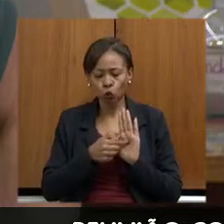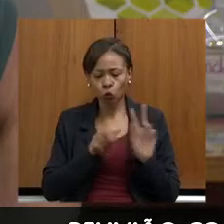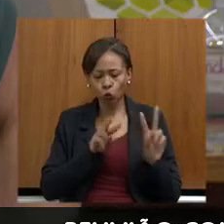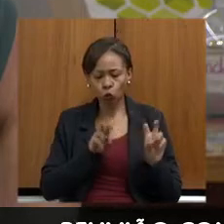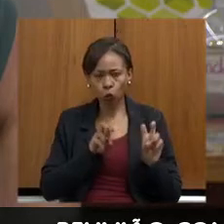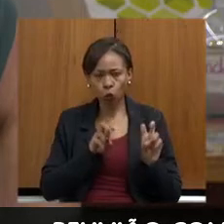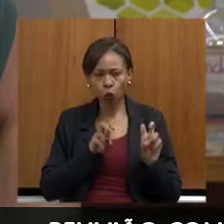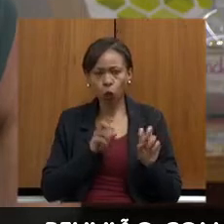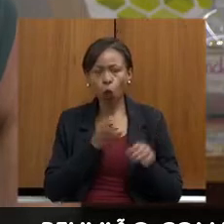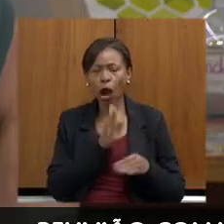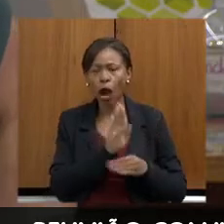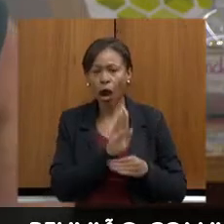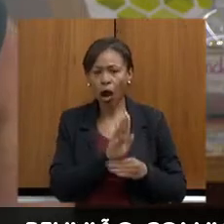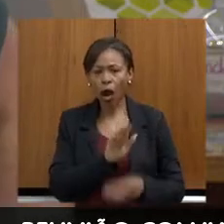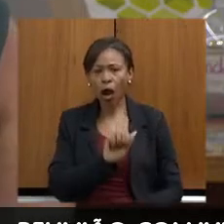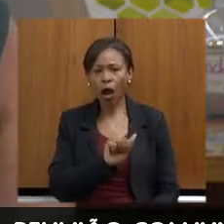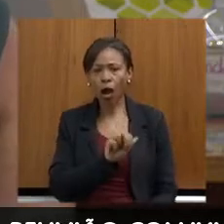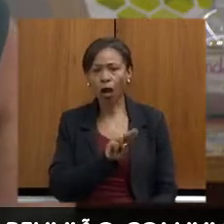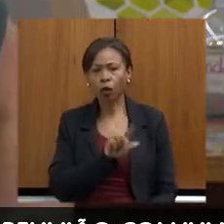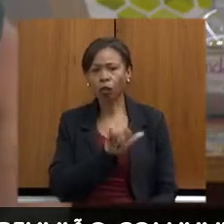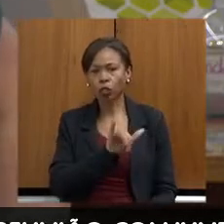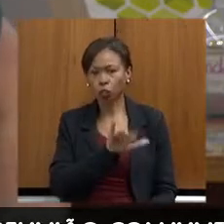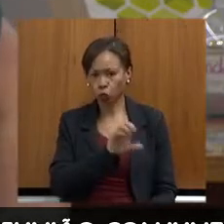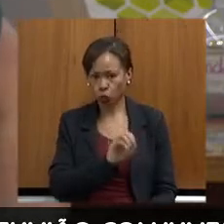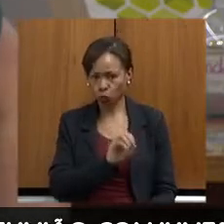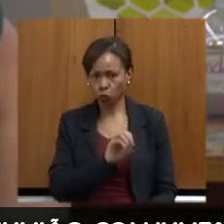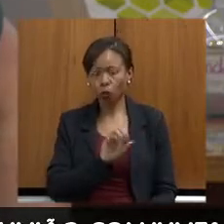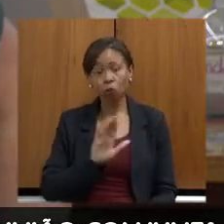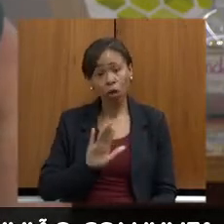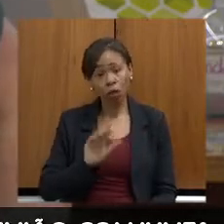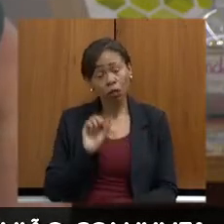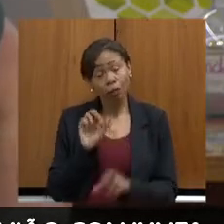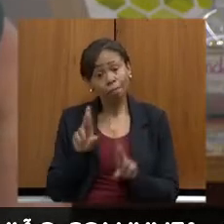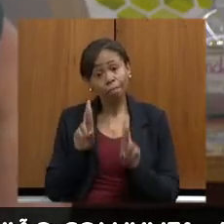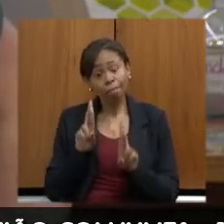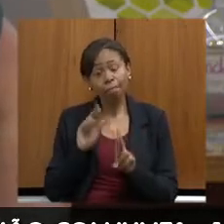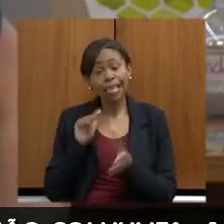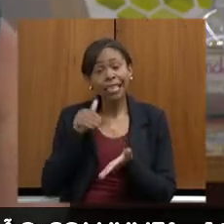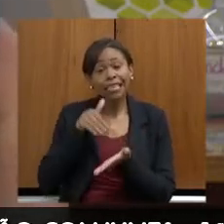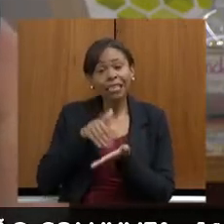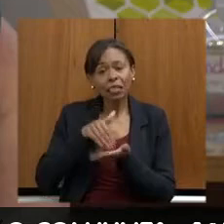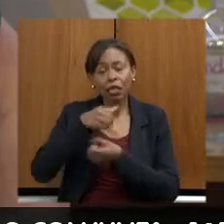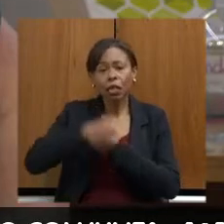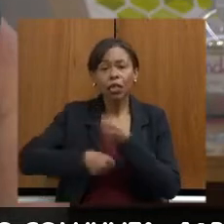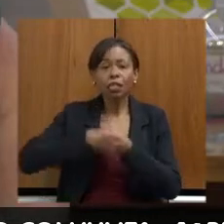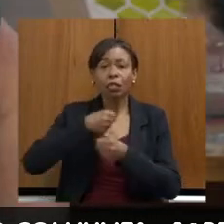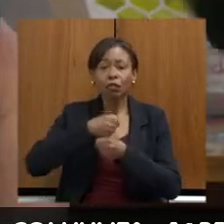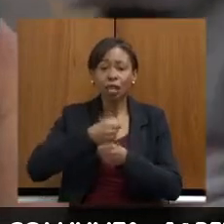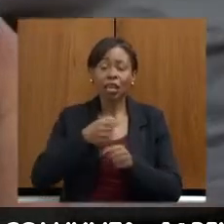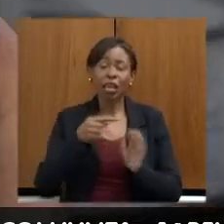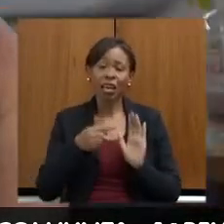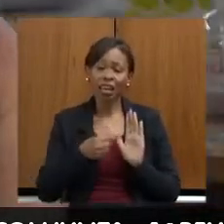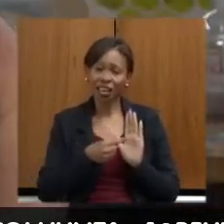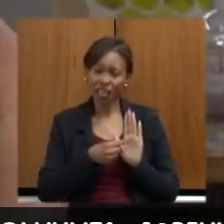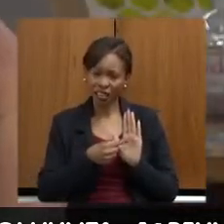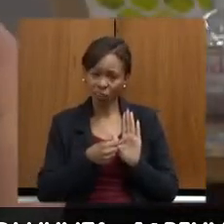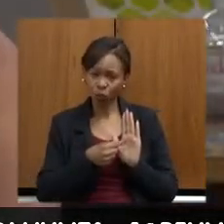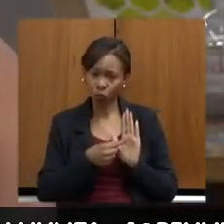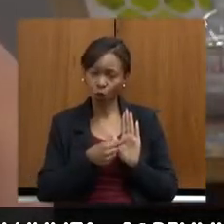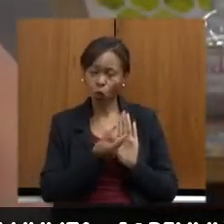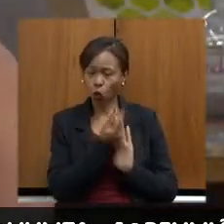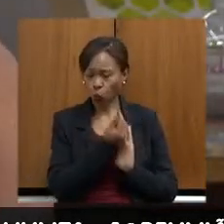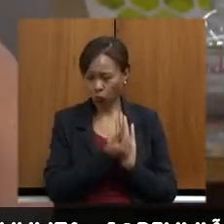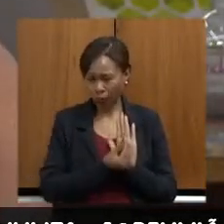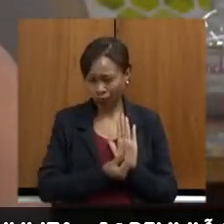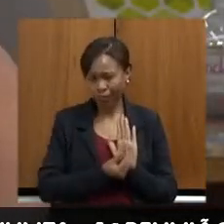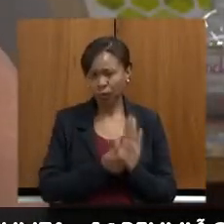até o ano que vem essa linha do nosso orçamento seja excluída que Deus vai significar não que a